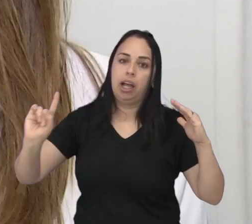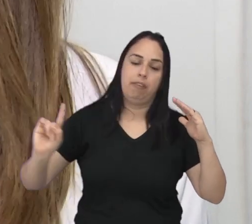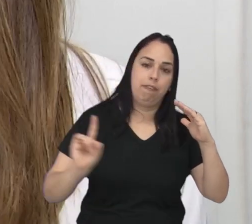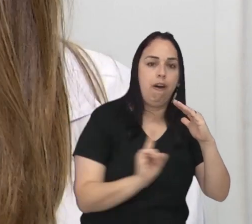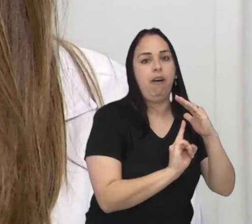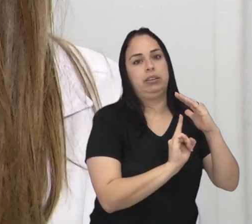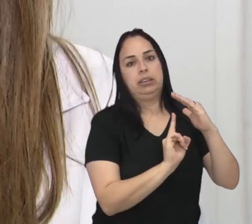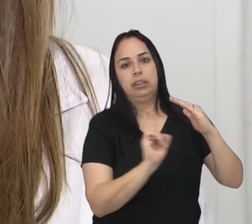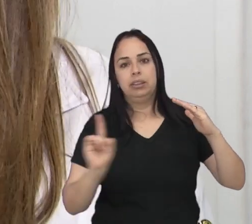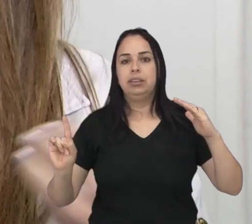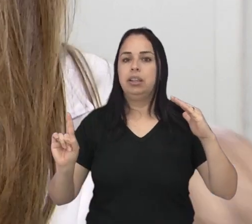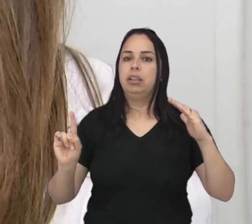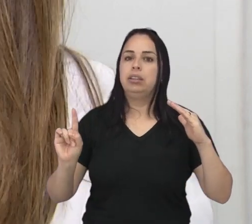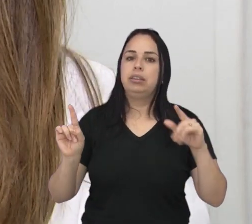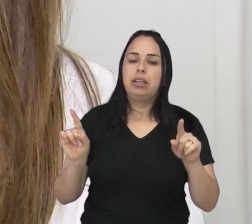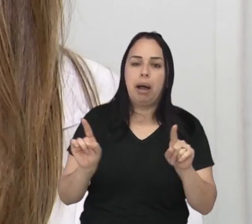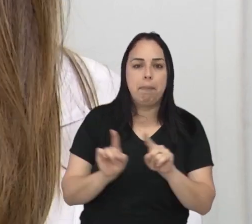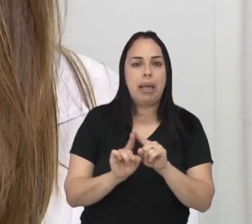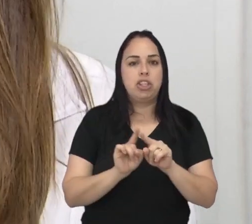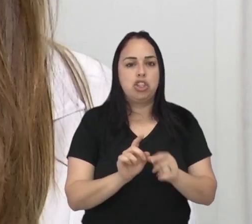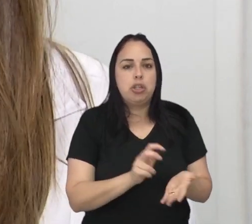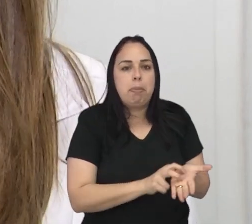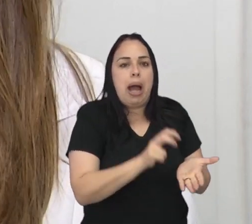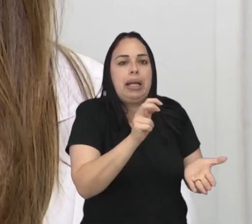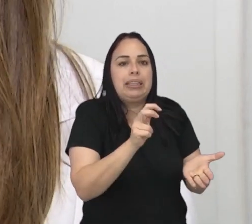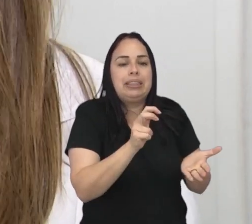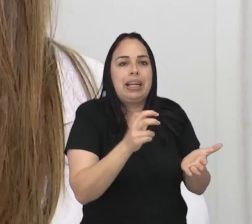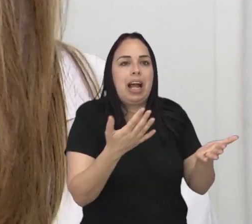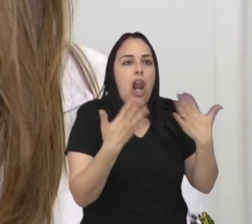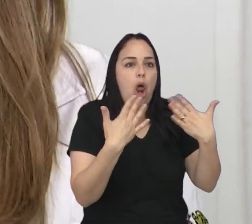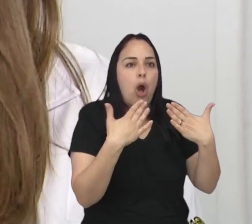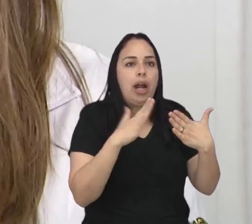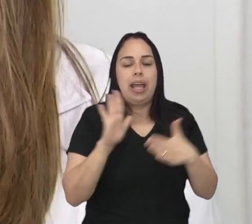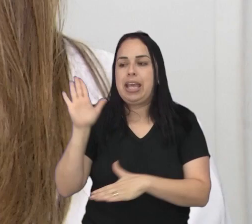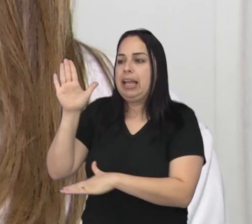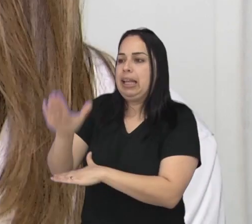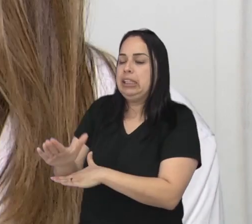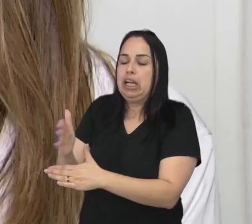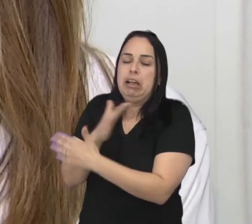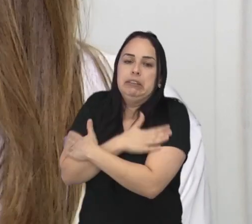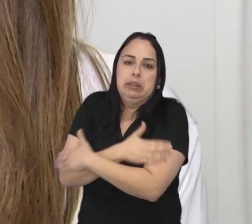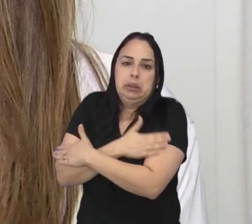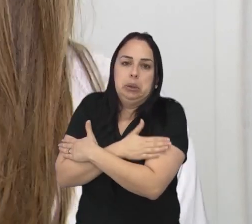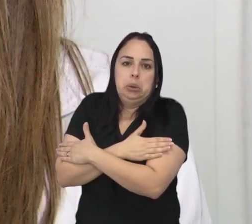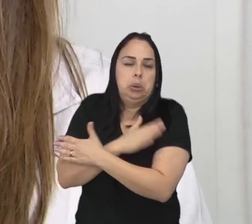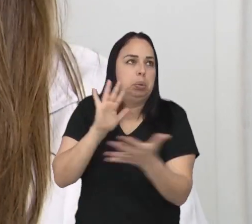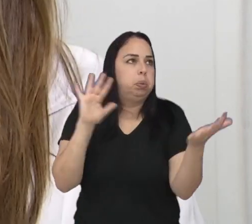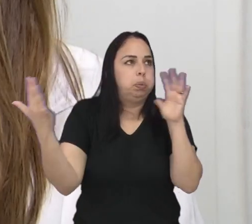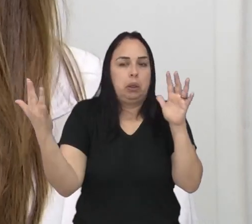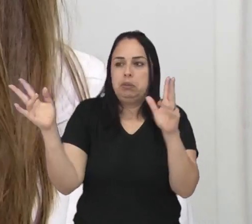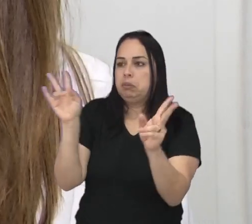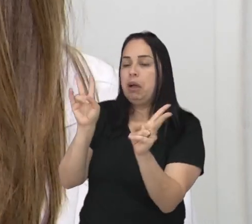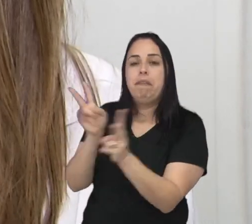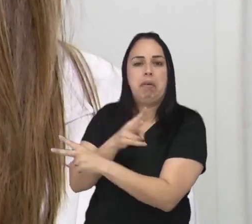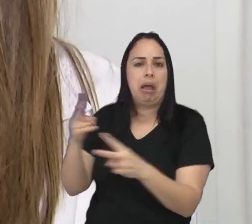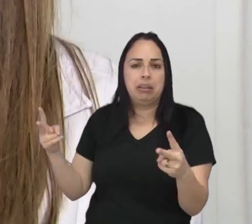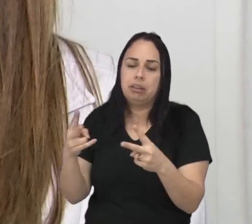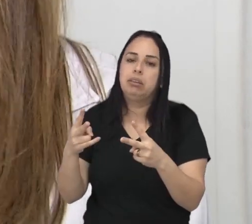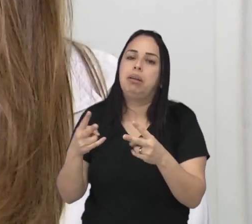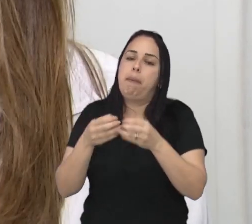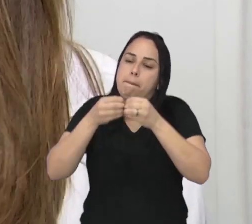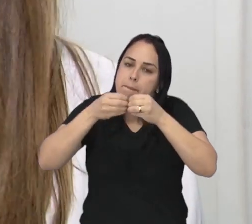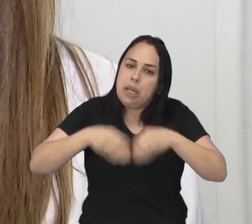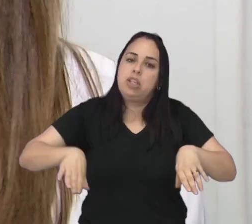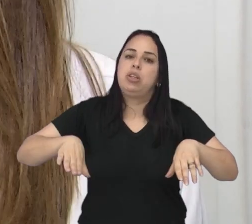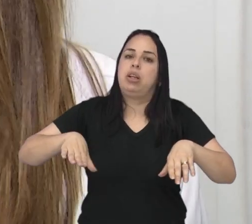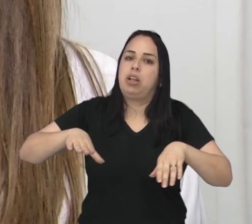onde está muito calor, ou não se agasalham corretamente na parte da manhã, porque está calor e chega no final da tarde está frio, acaba tomando um pouco de vento.